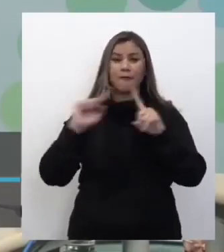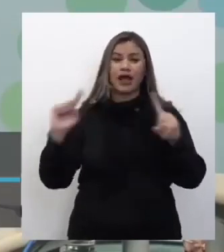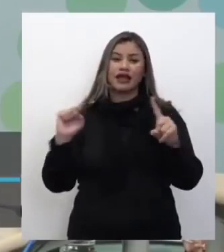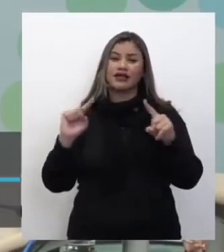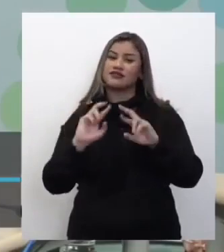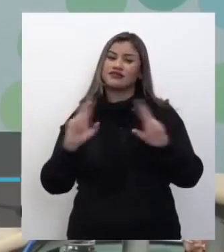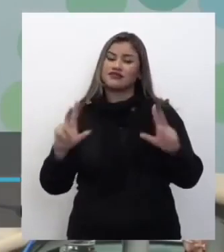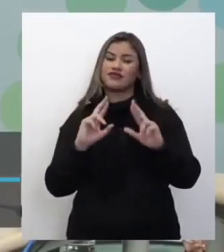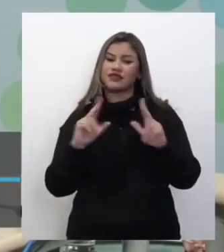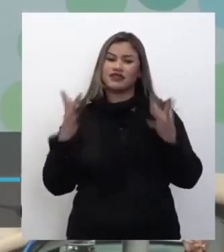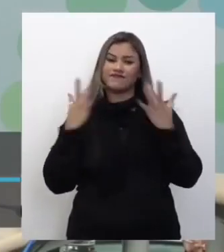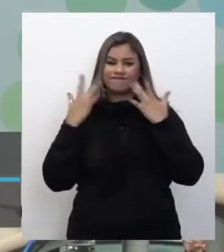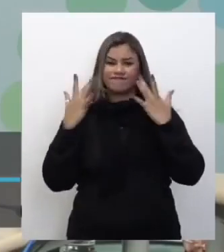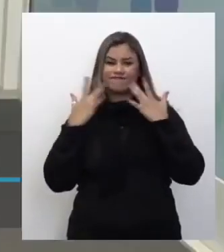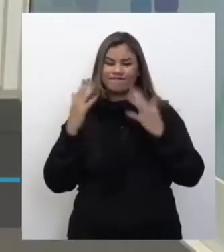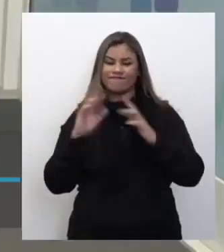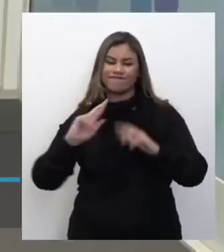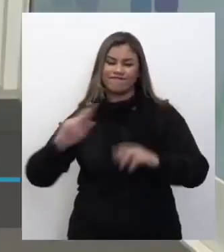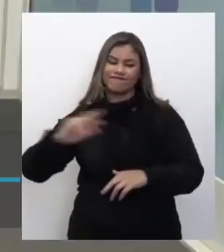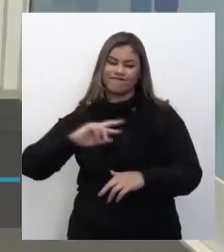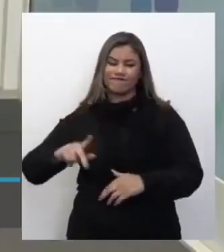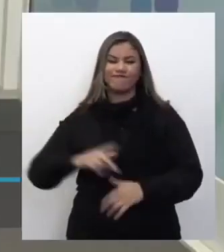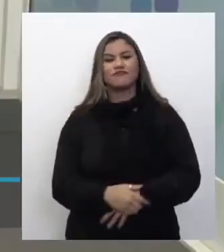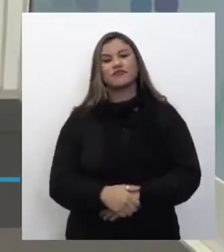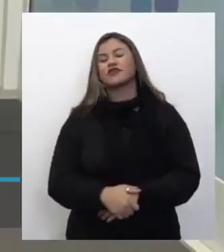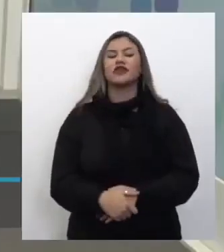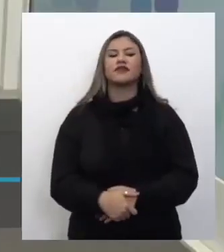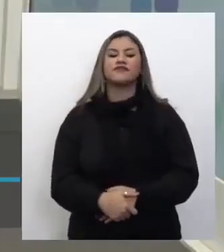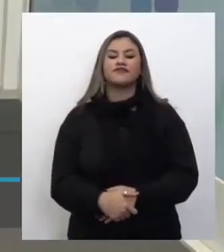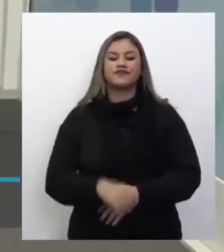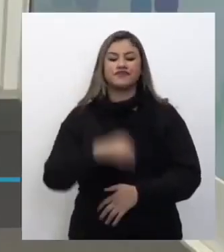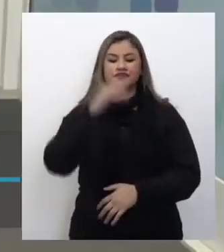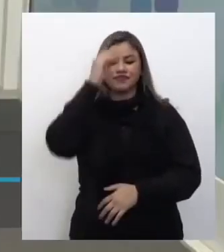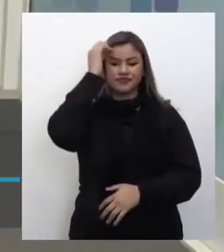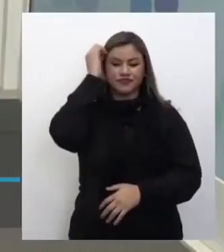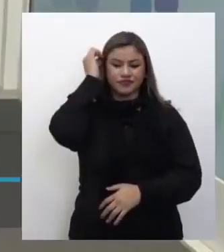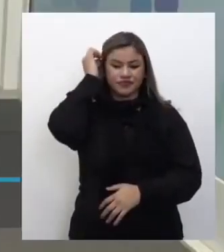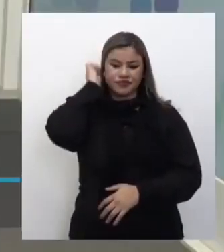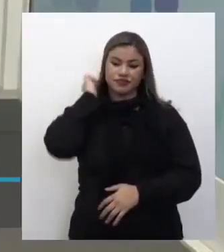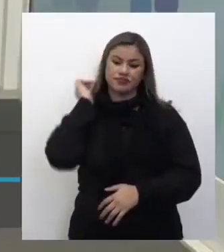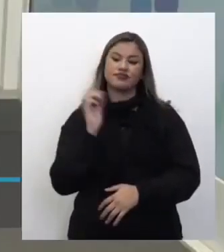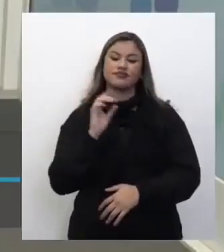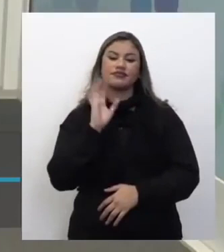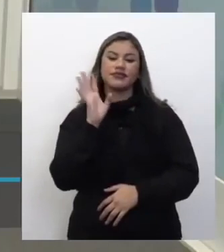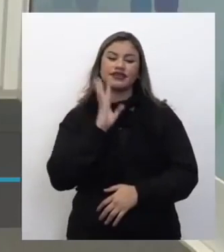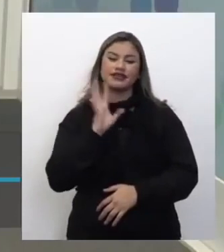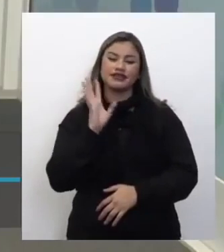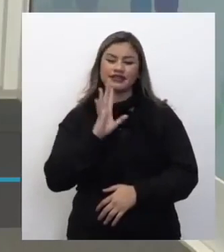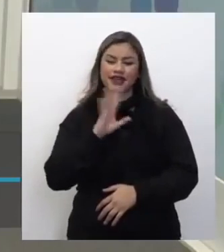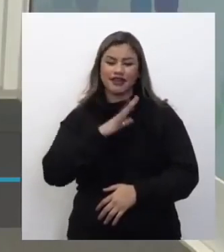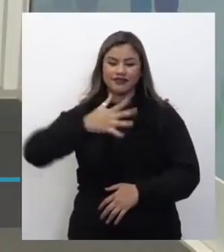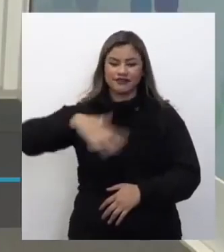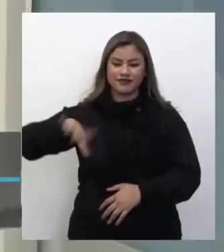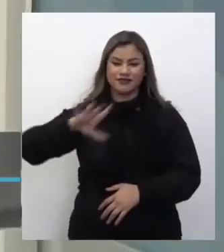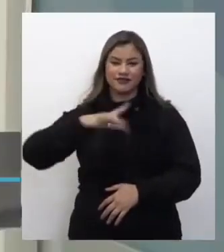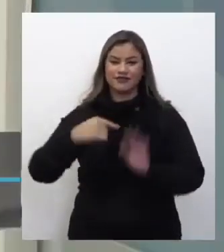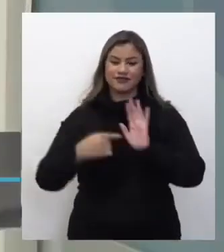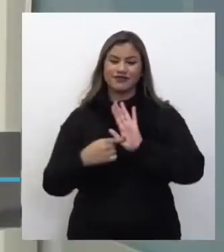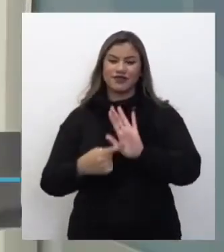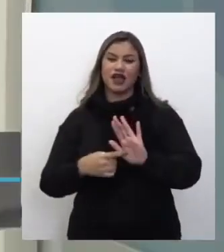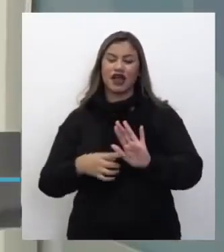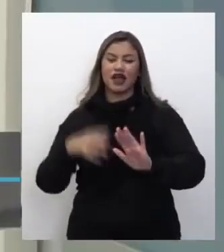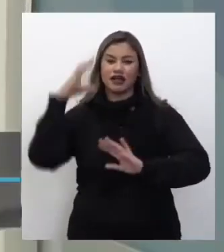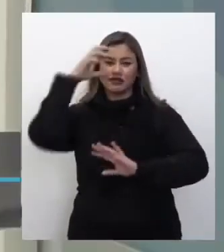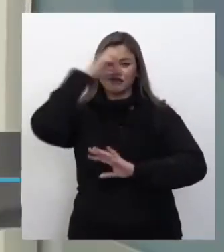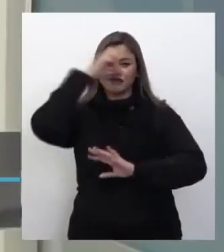aí do teatro, tá bom? Bem legal, turma. É legal vocês trazendo o conhecimento de vocês, o que vocês sabem, o que